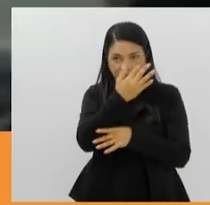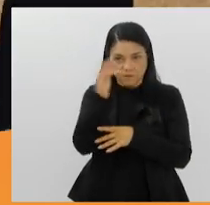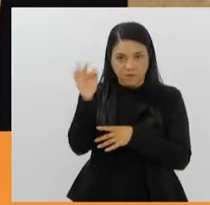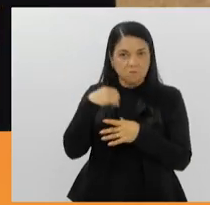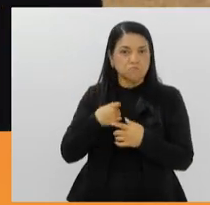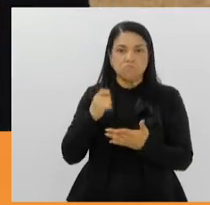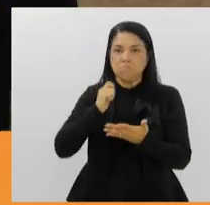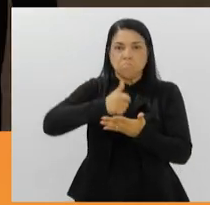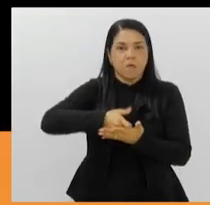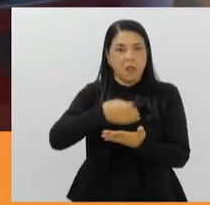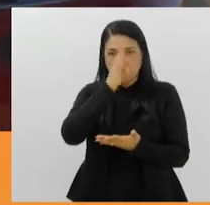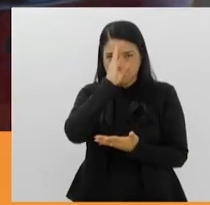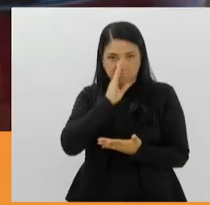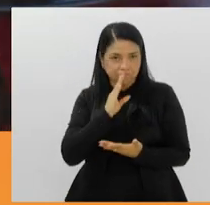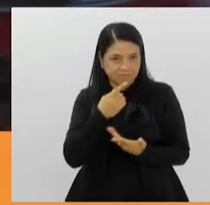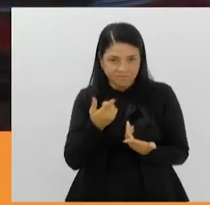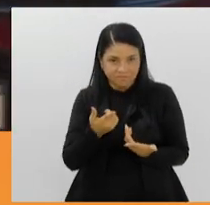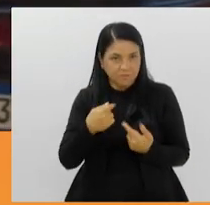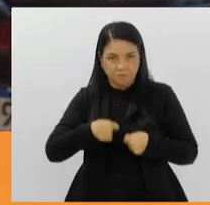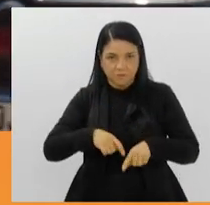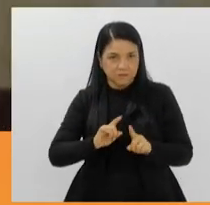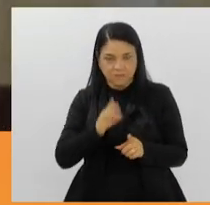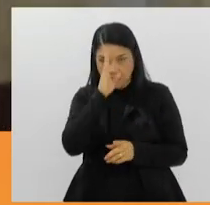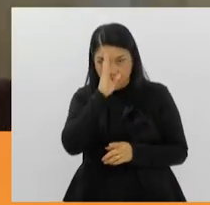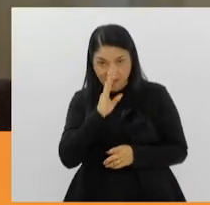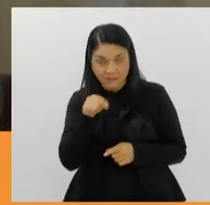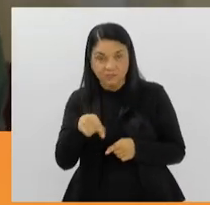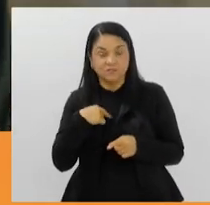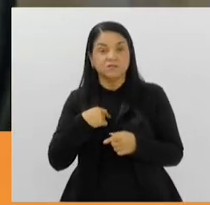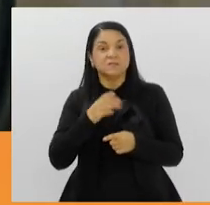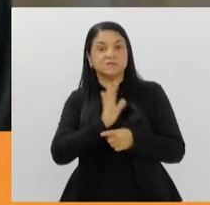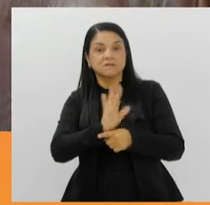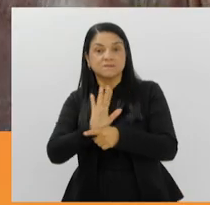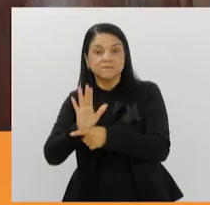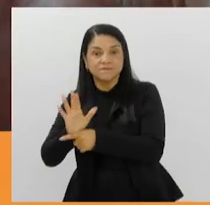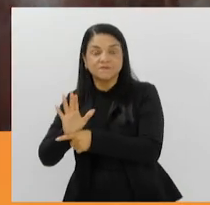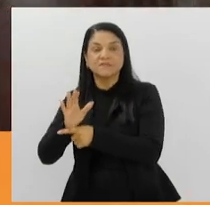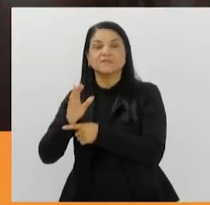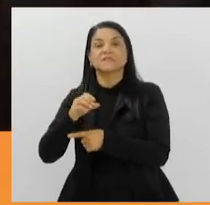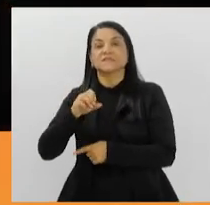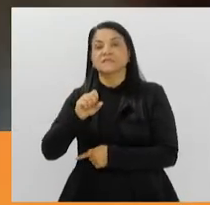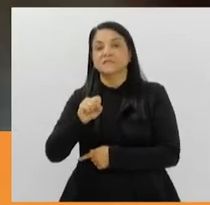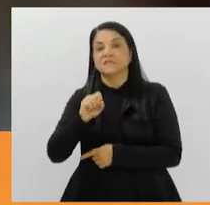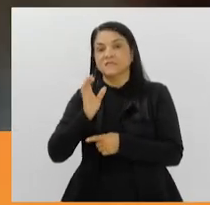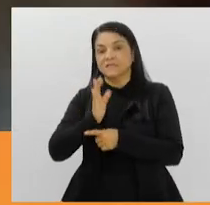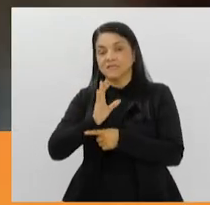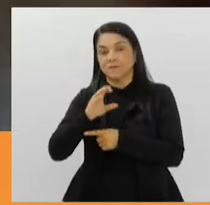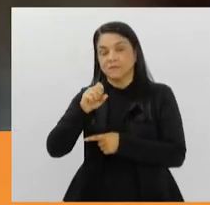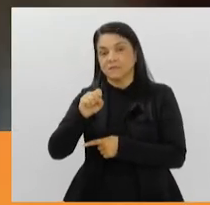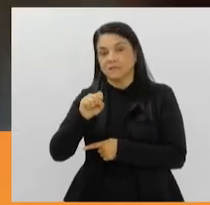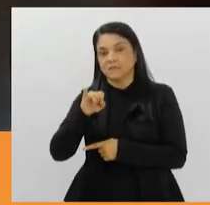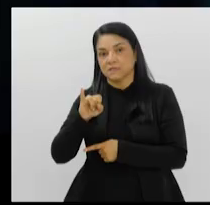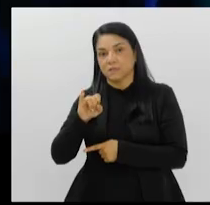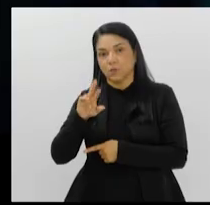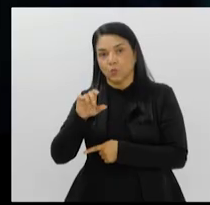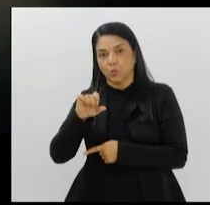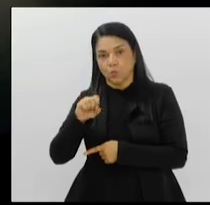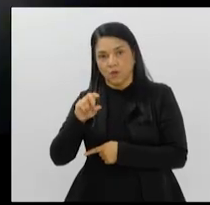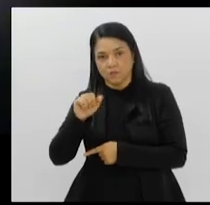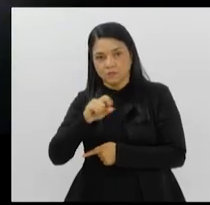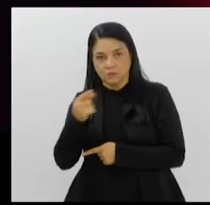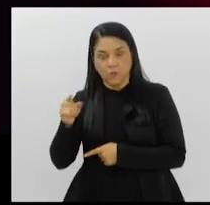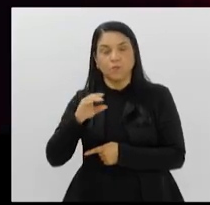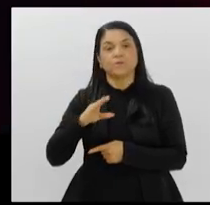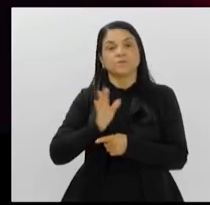pagar ingresso, nas mostras Cine Memória Lupa, Cinema Circulação e Cinema Capacete. No